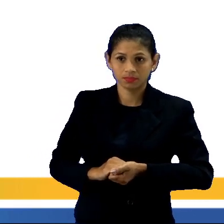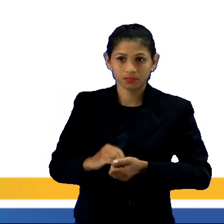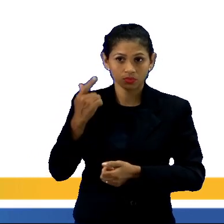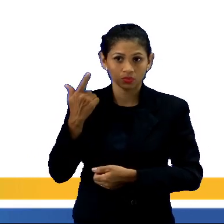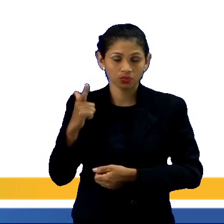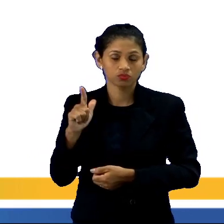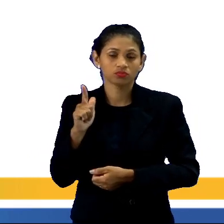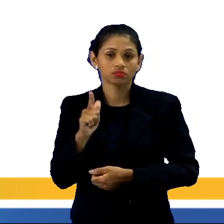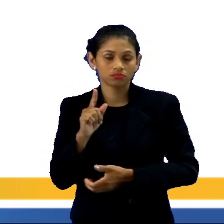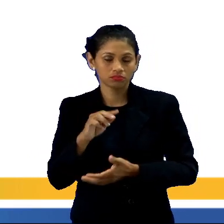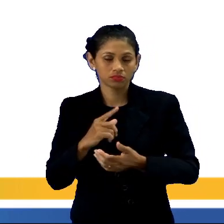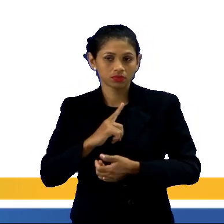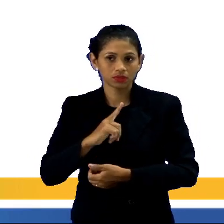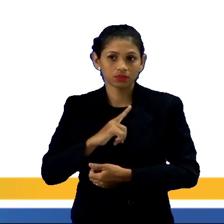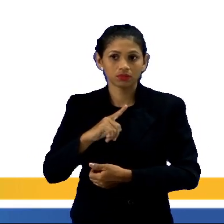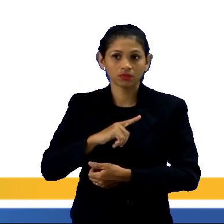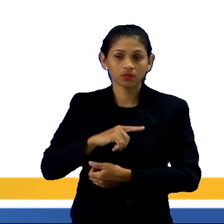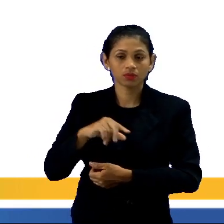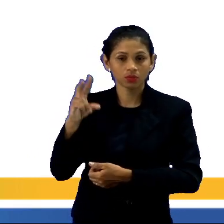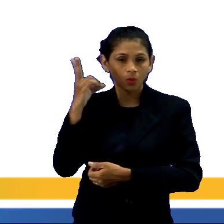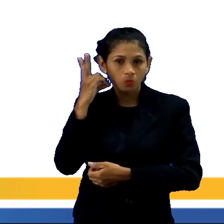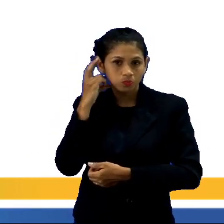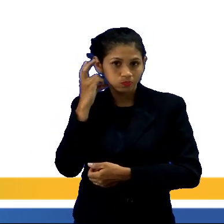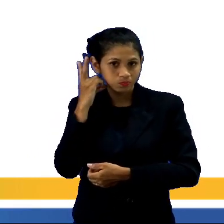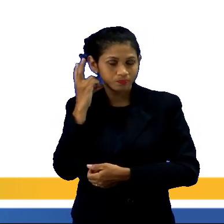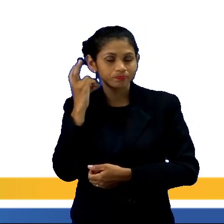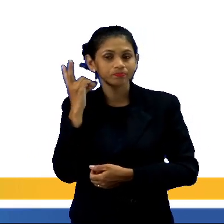outro sentido que a gente tem vai ser a audição.